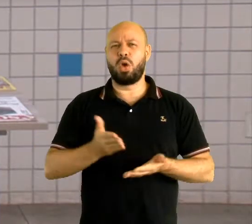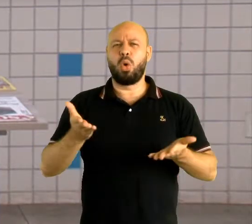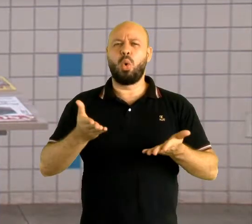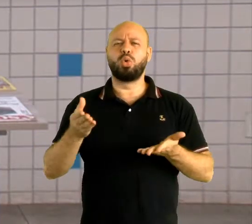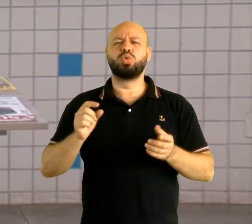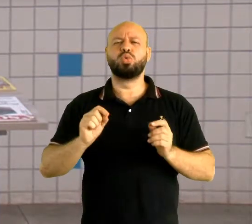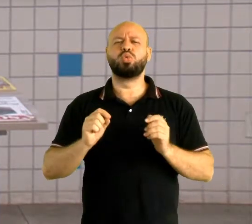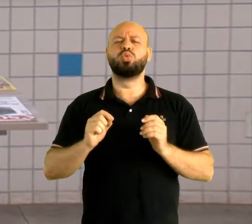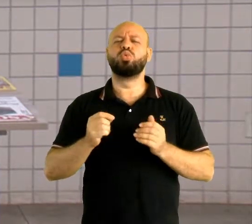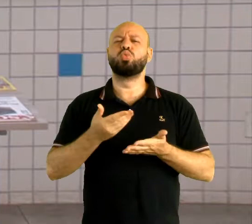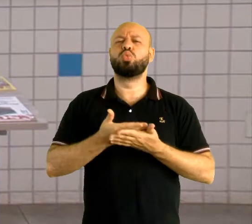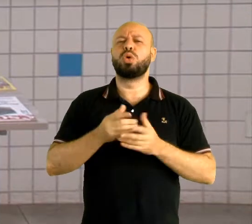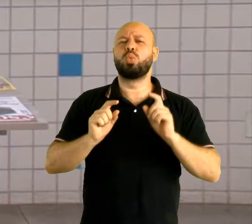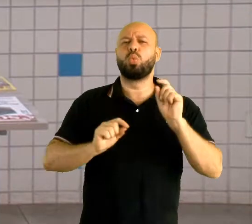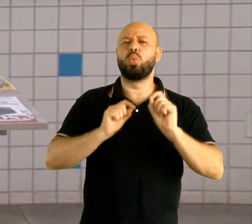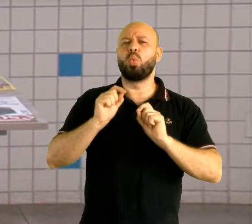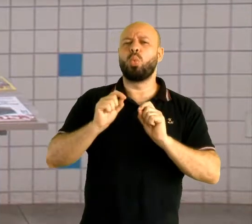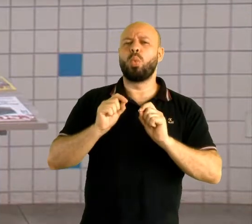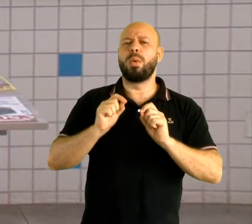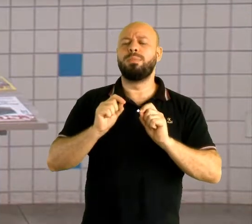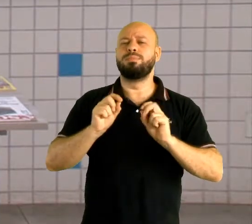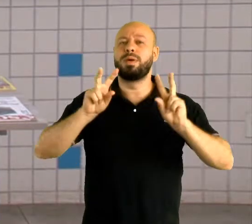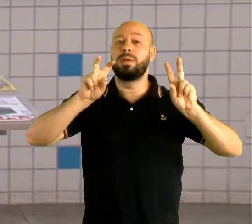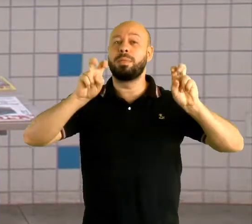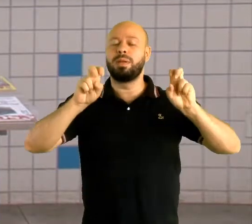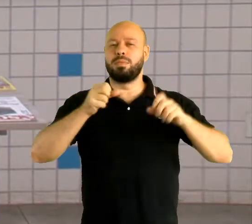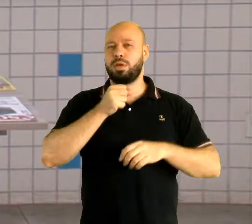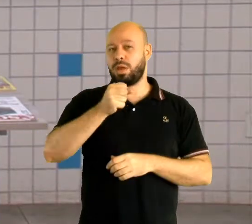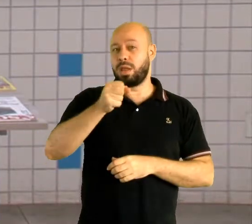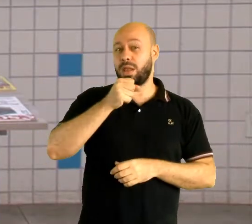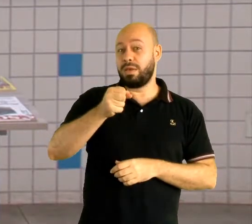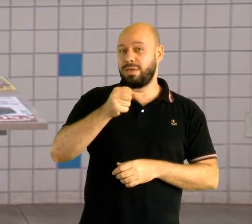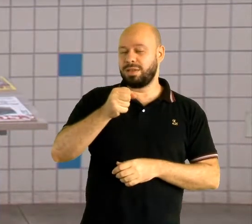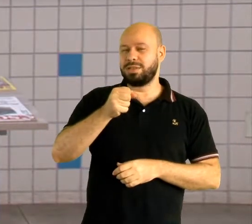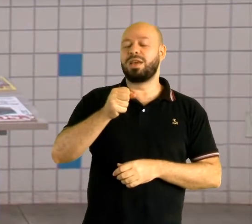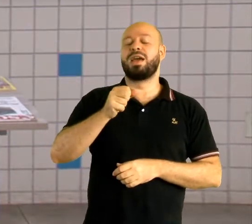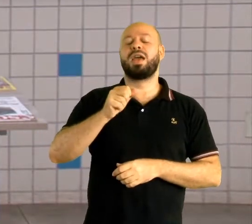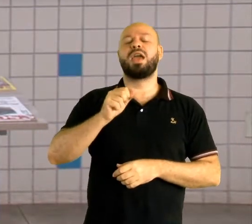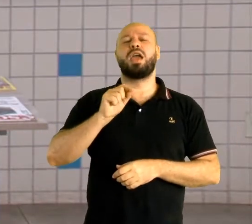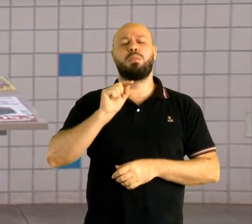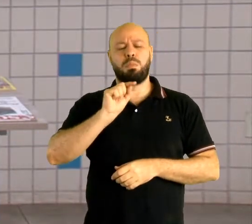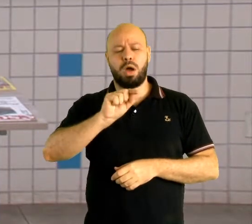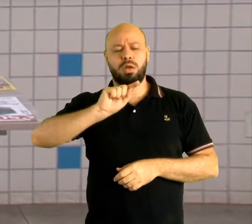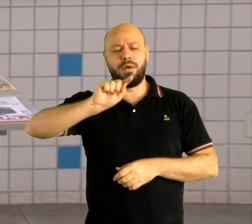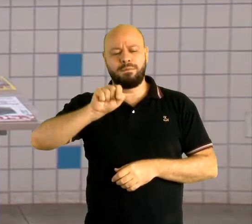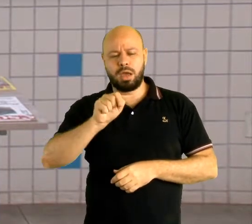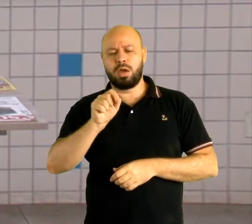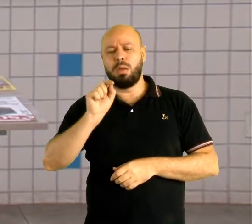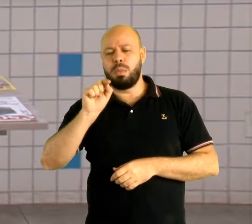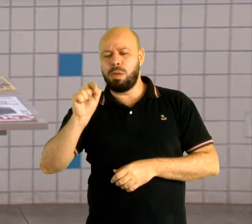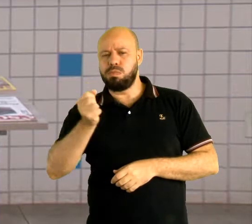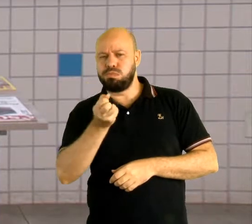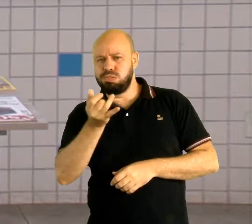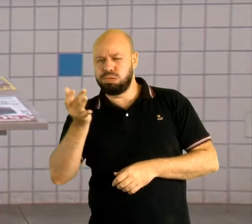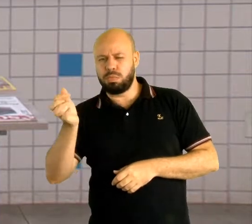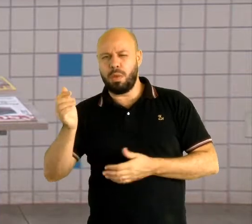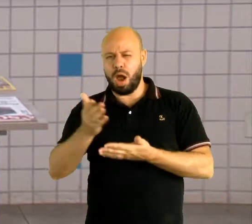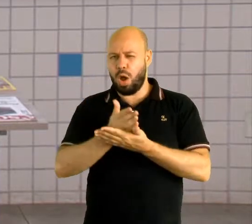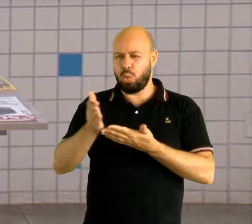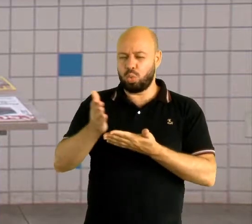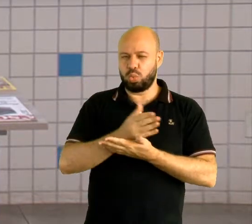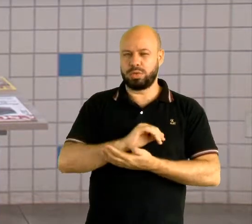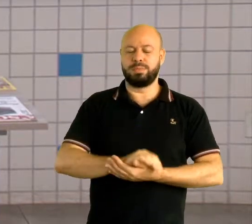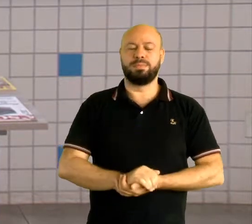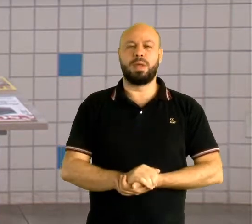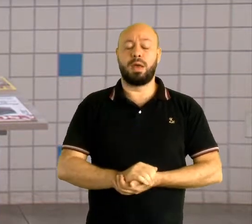vamos estudar os objetos de conhecimento entrevista e sinais de pontuação, alguns sinais de pontuação. Mas antes